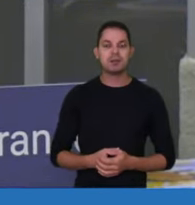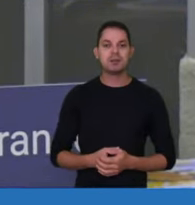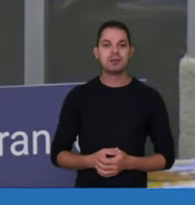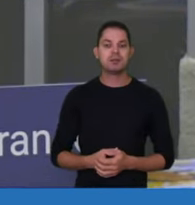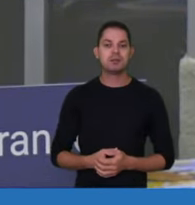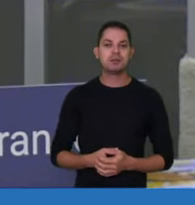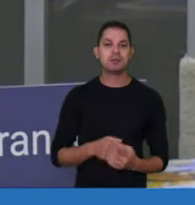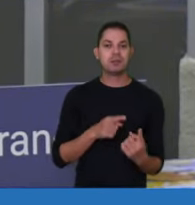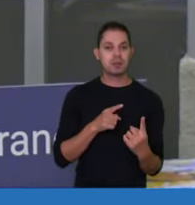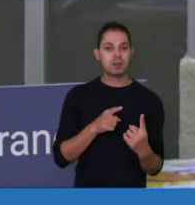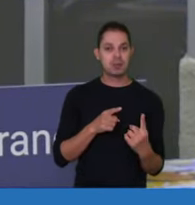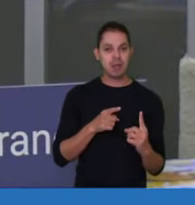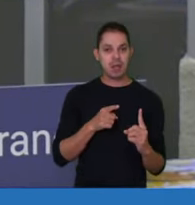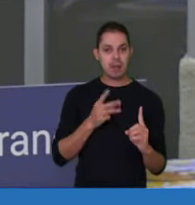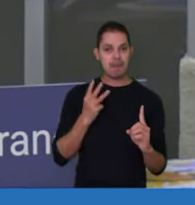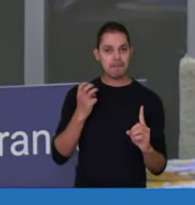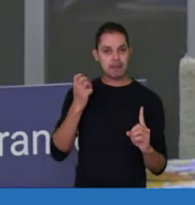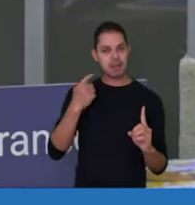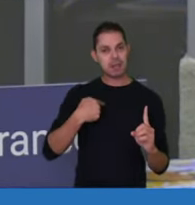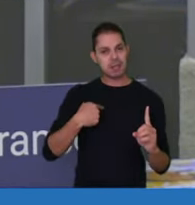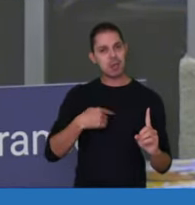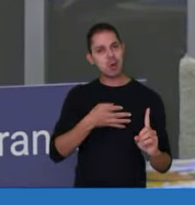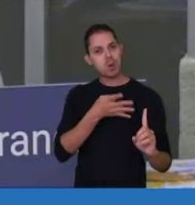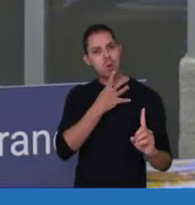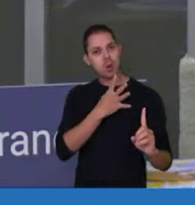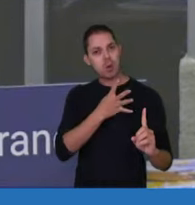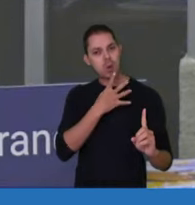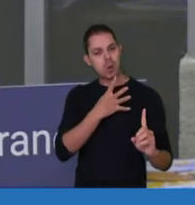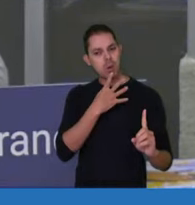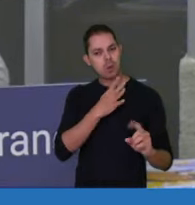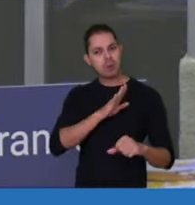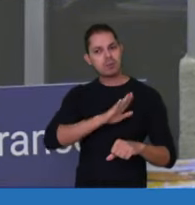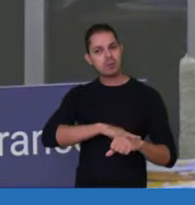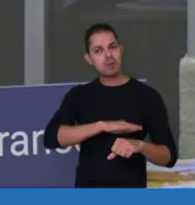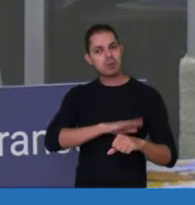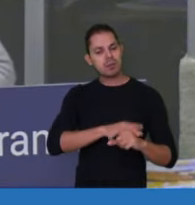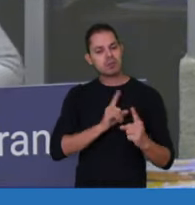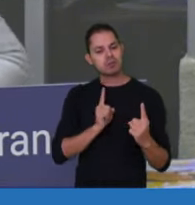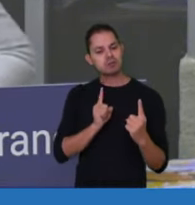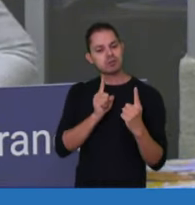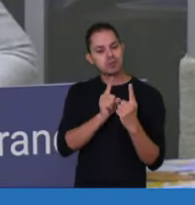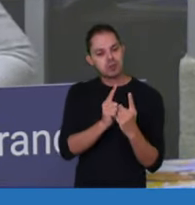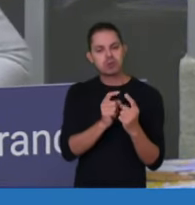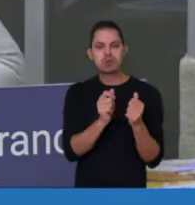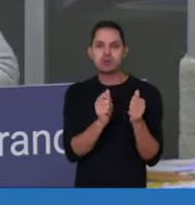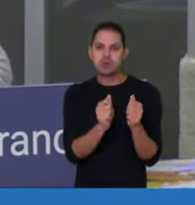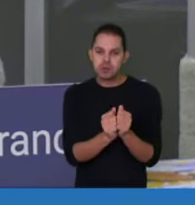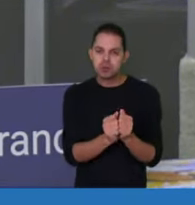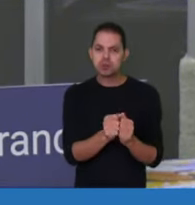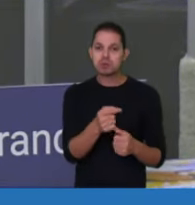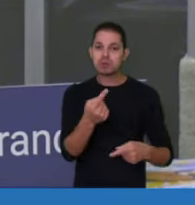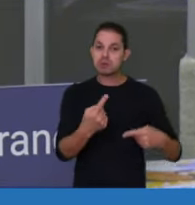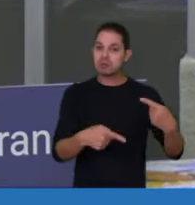conhecendo-a, tive momentos para desfrutar com ela na